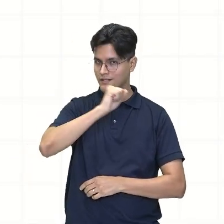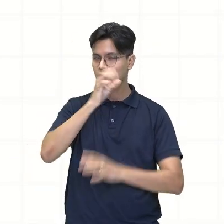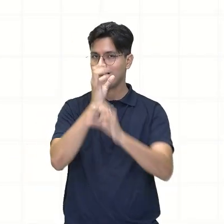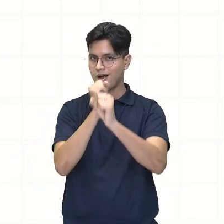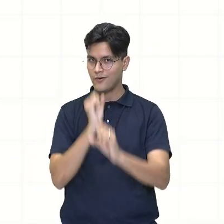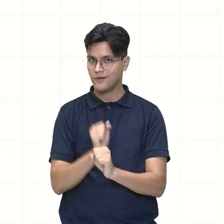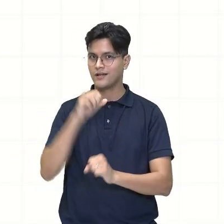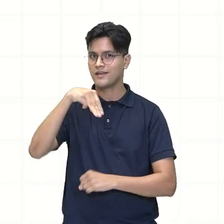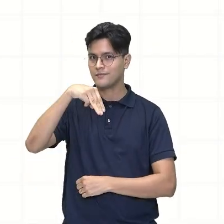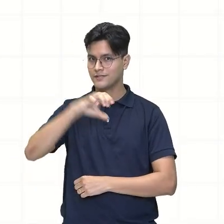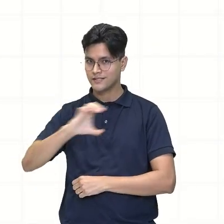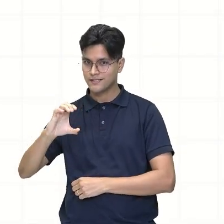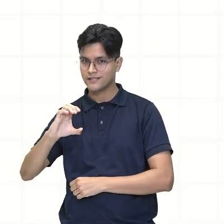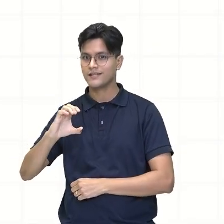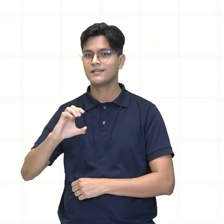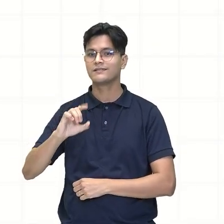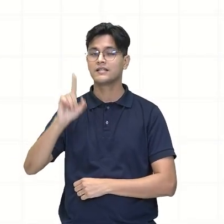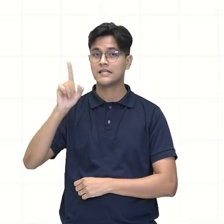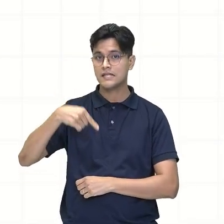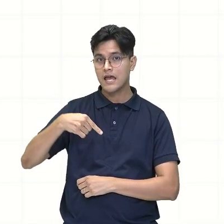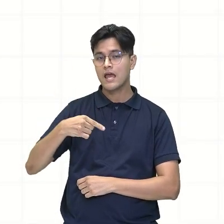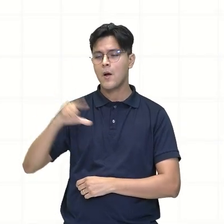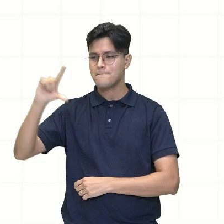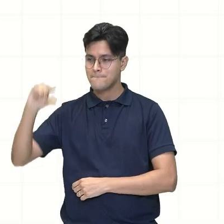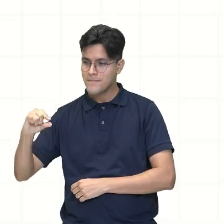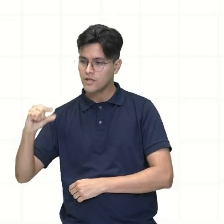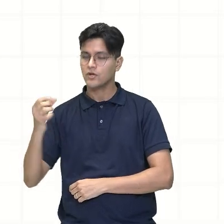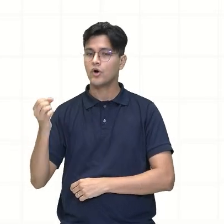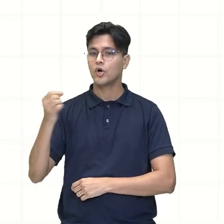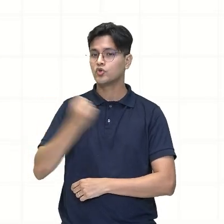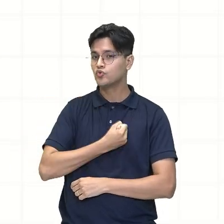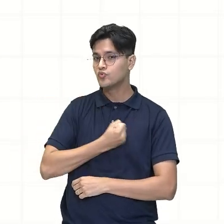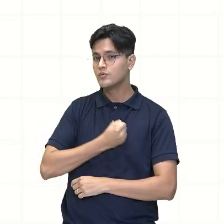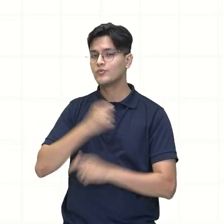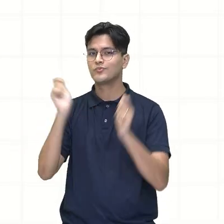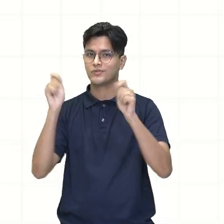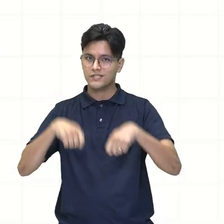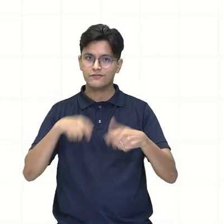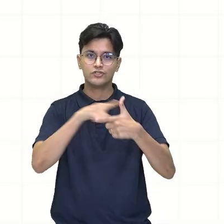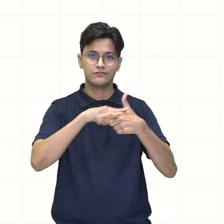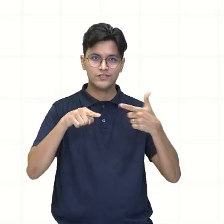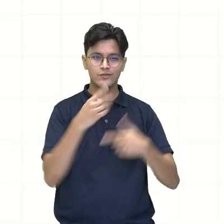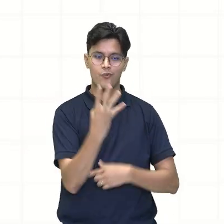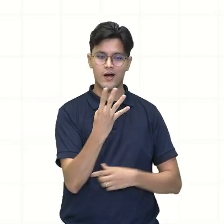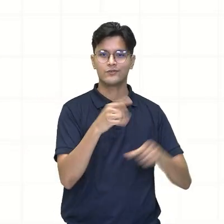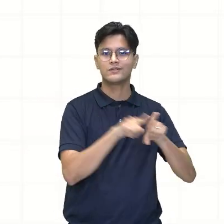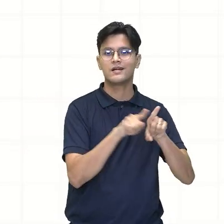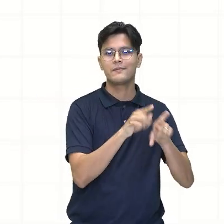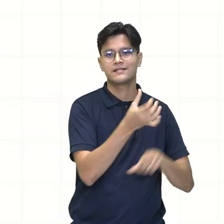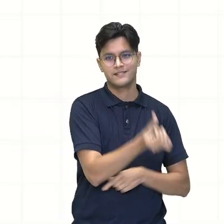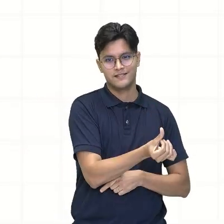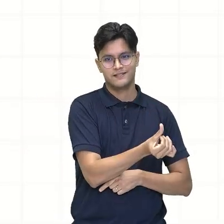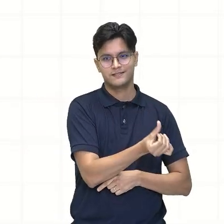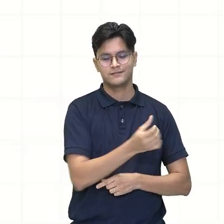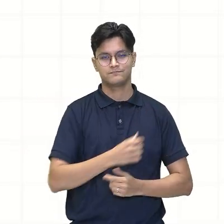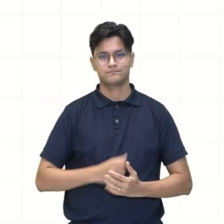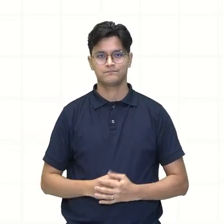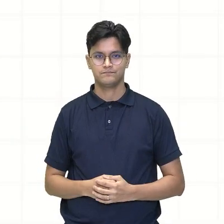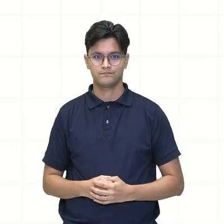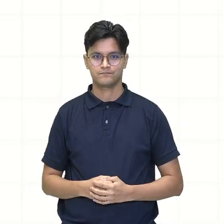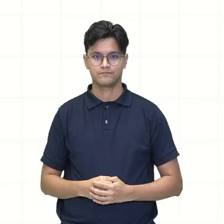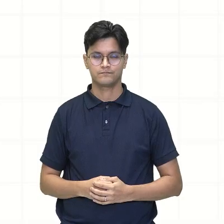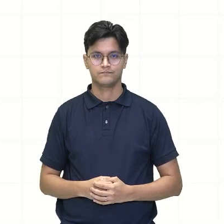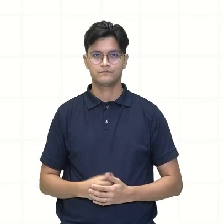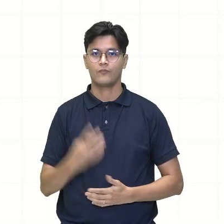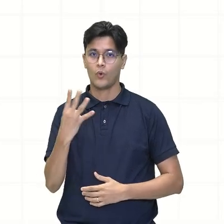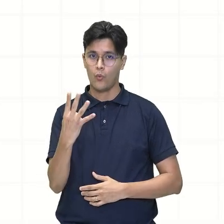MMC, que é o menor número que vai dividir esses dois números, o 4 e o 6. O MMC